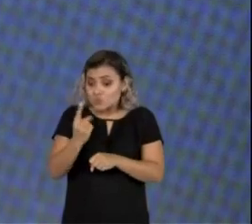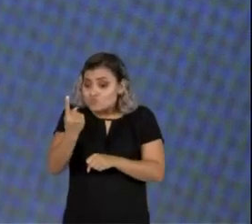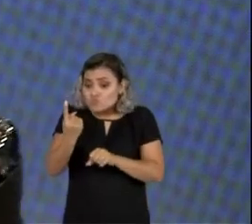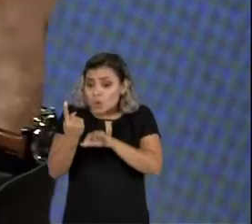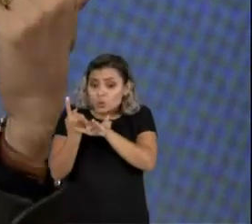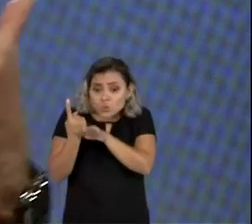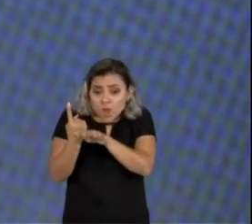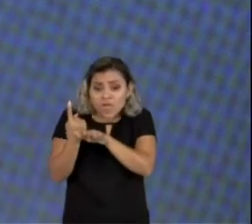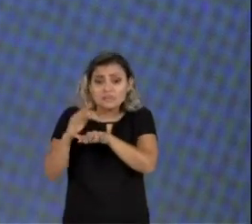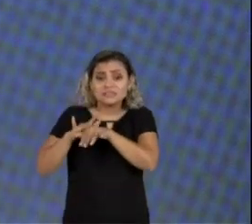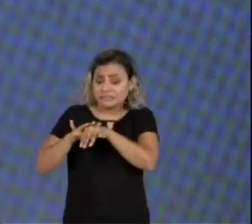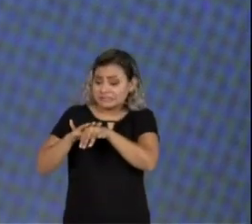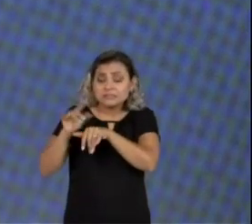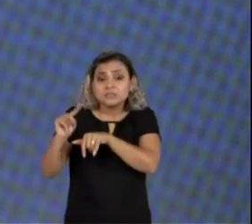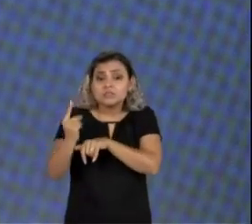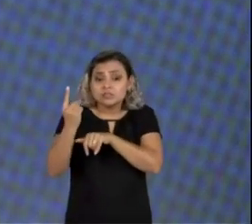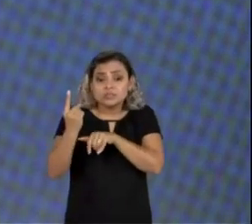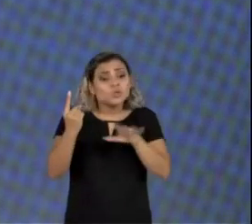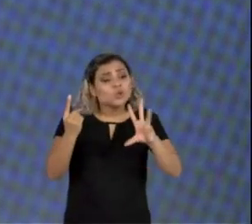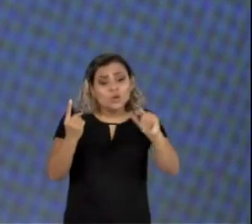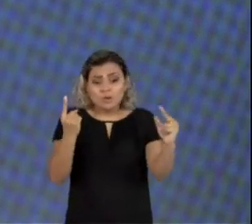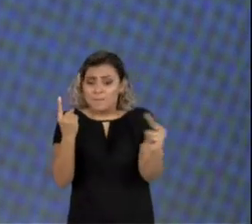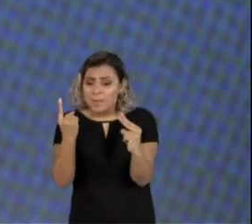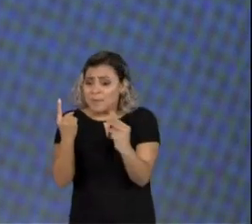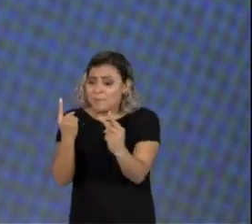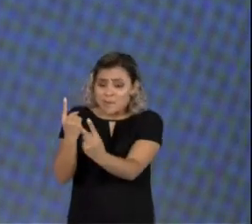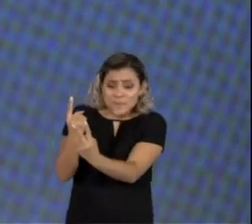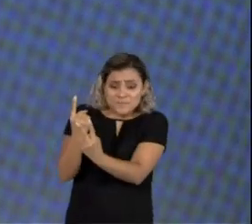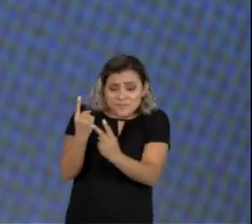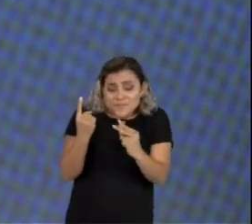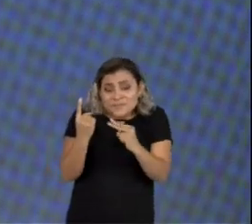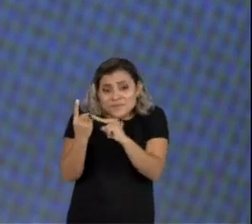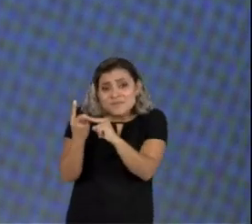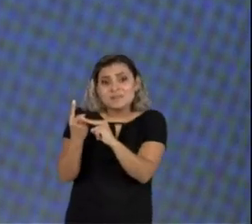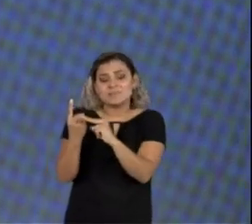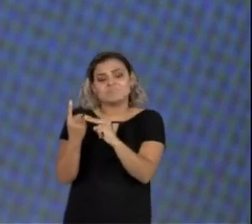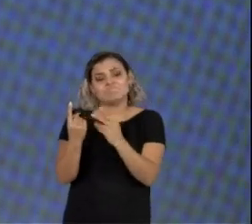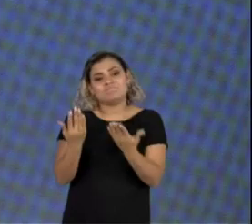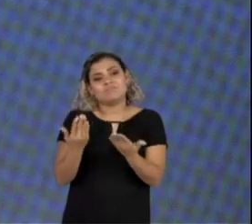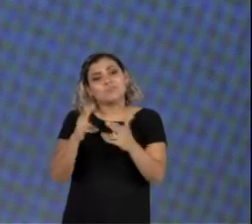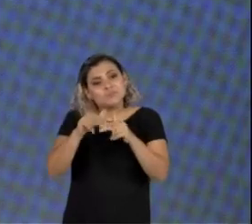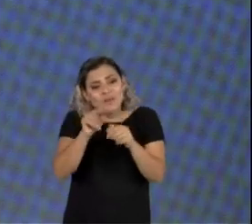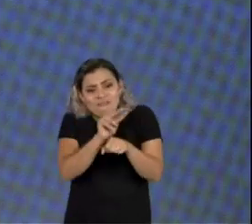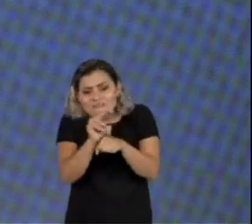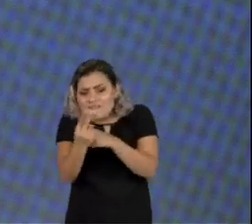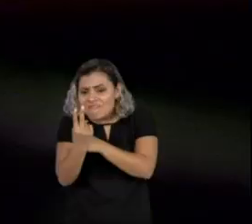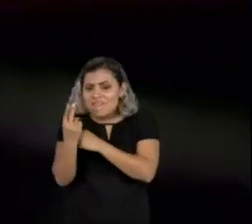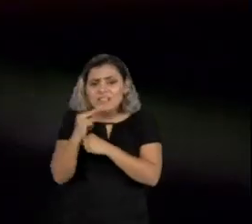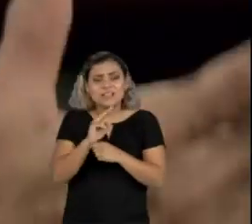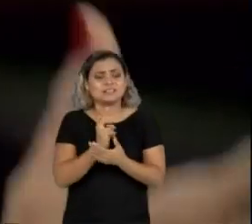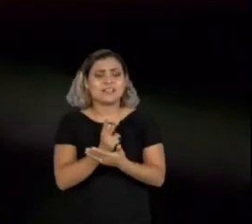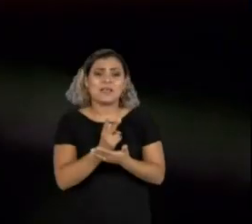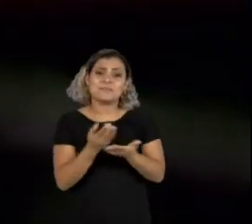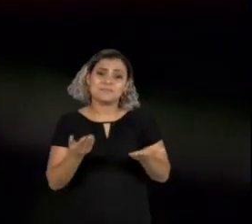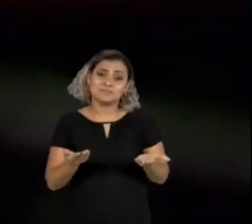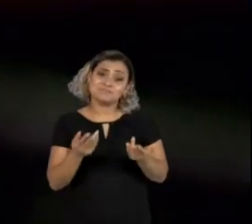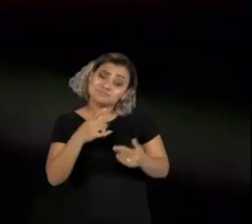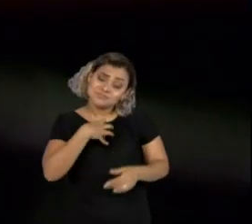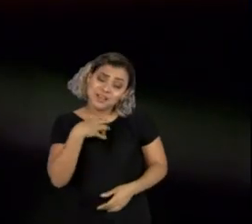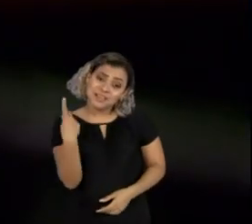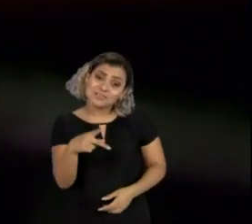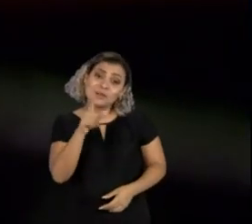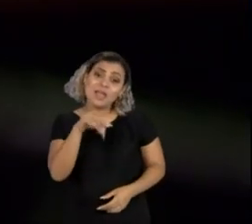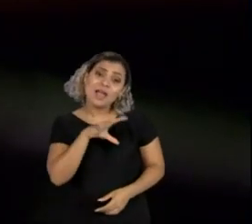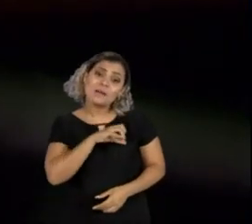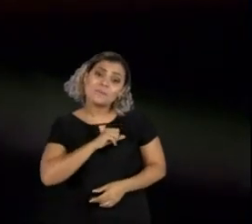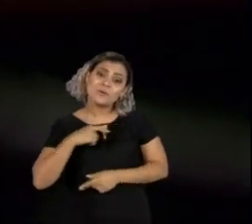mundo fica em volta para, com essa energia, também ajudar a curar, e continua se protegendo até o fim. E eu acho que é isso, é o amor